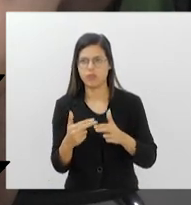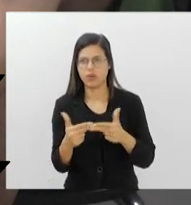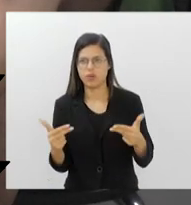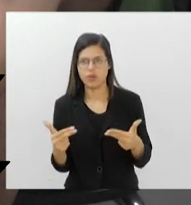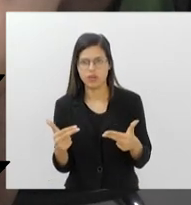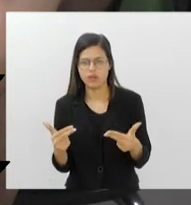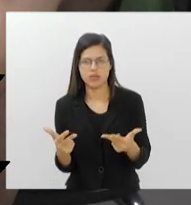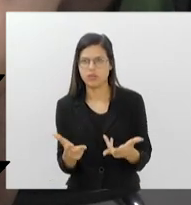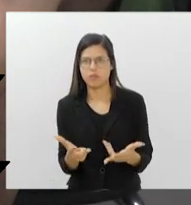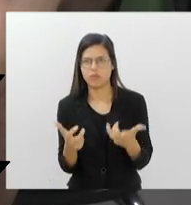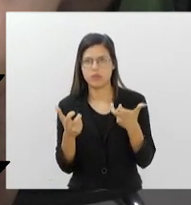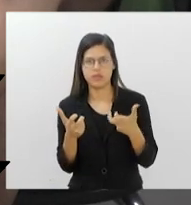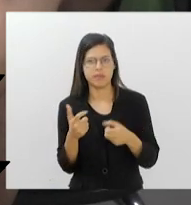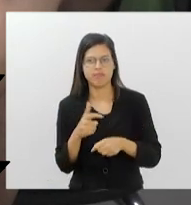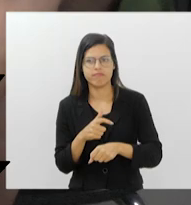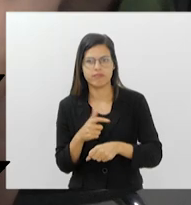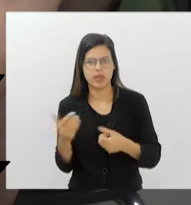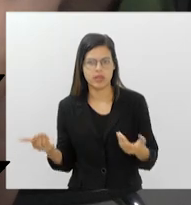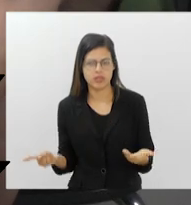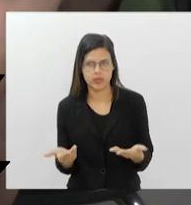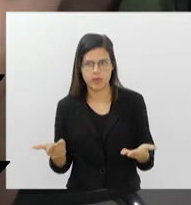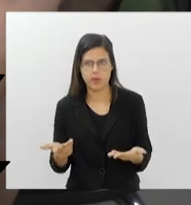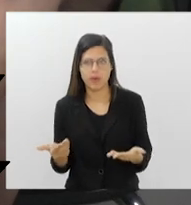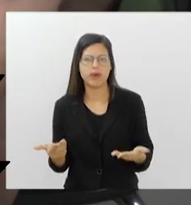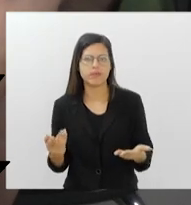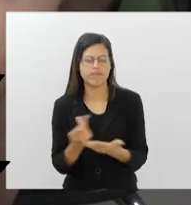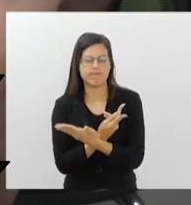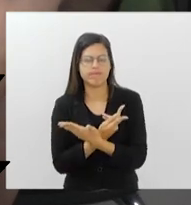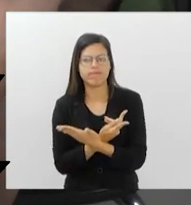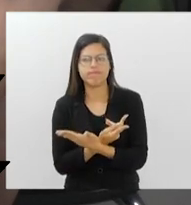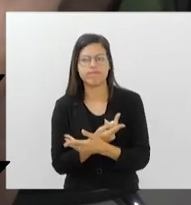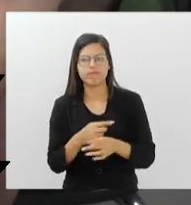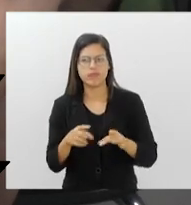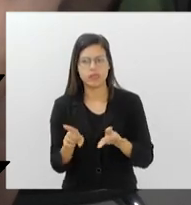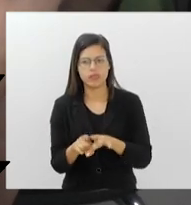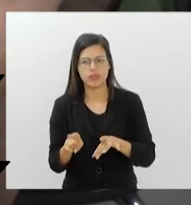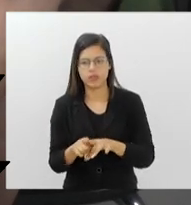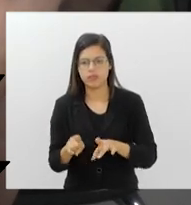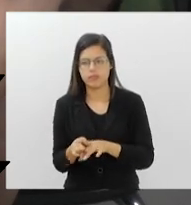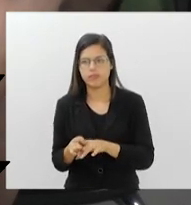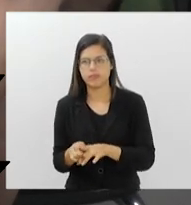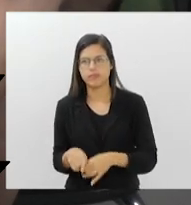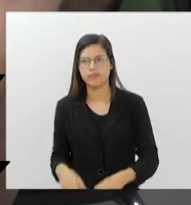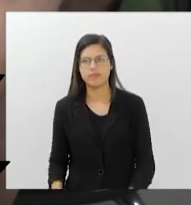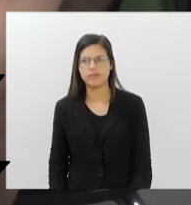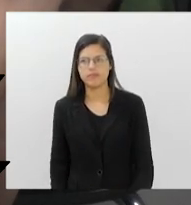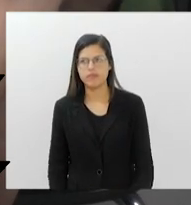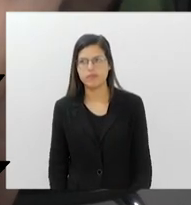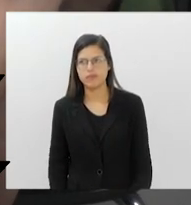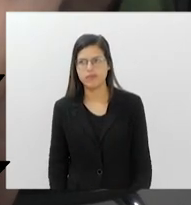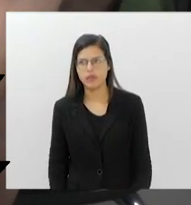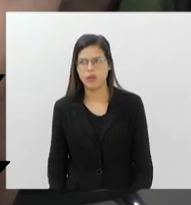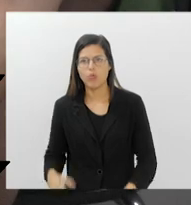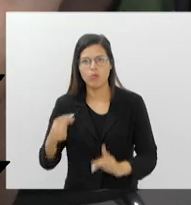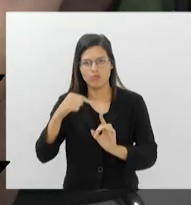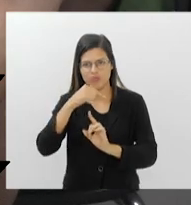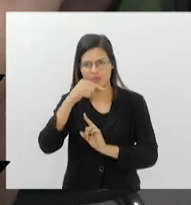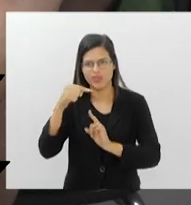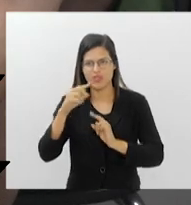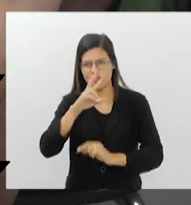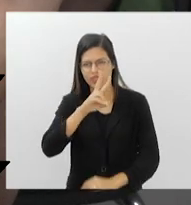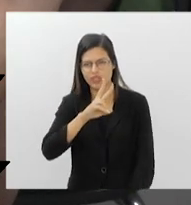mais nos tempos atuais e além do mais o divino Espírito